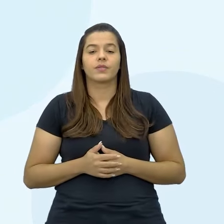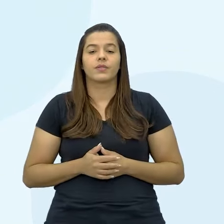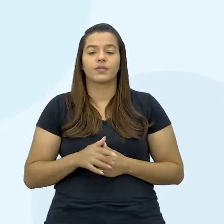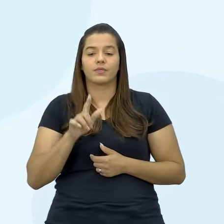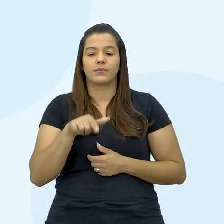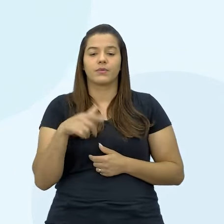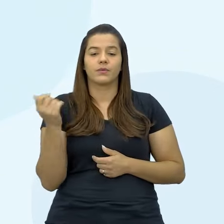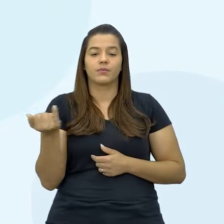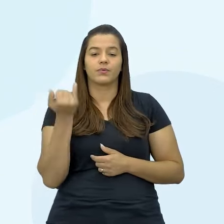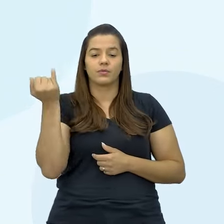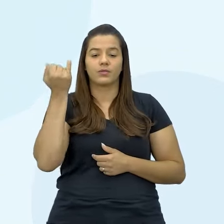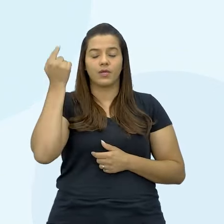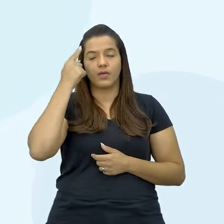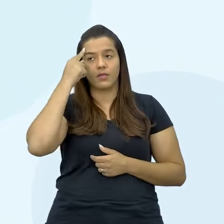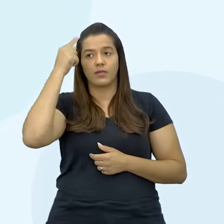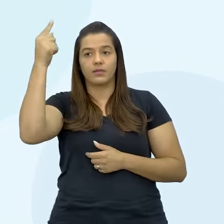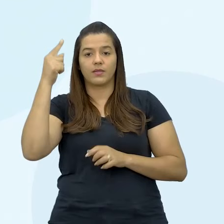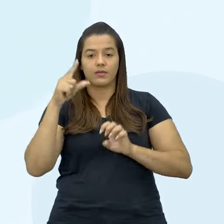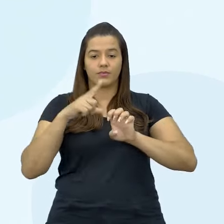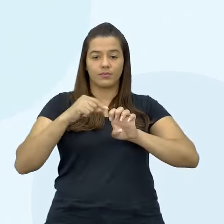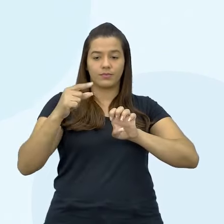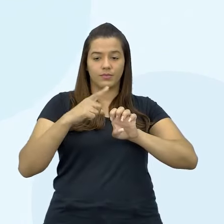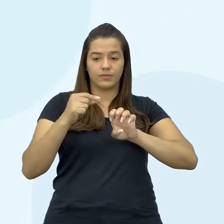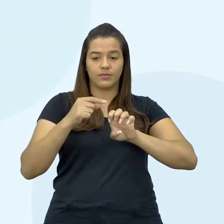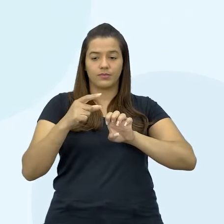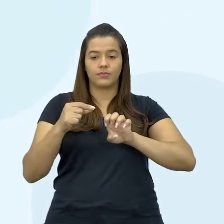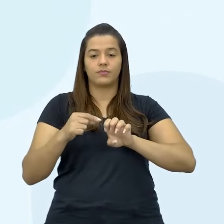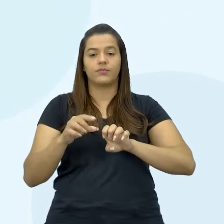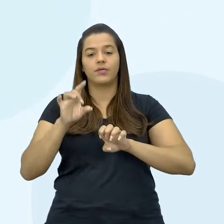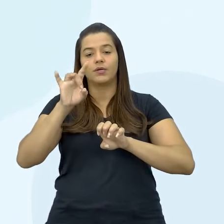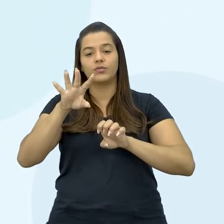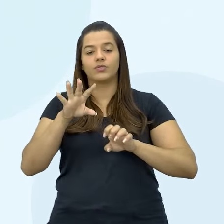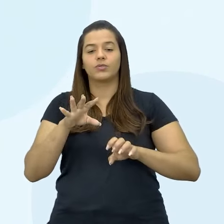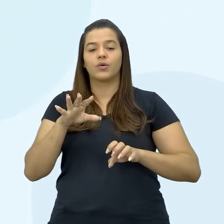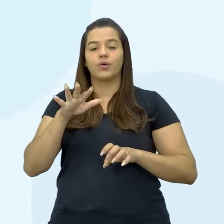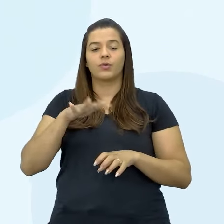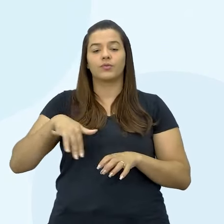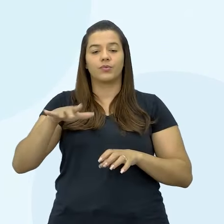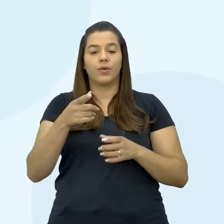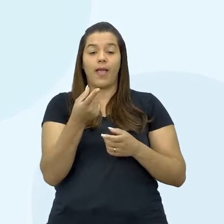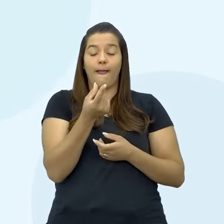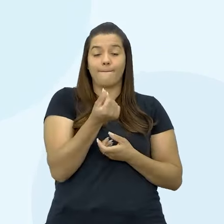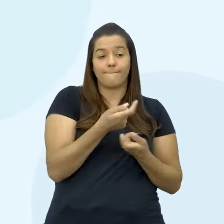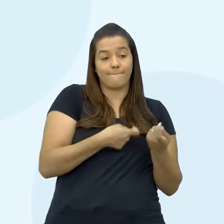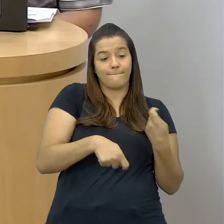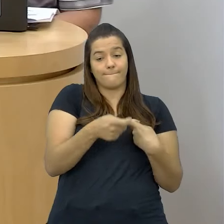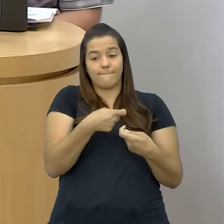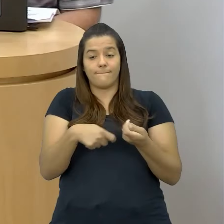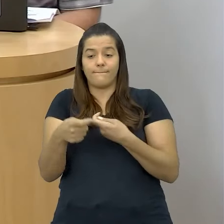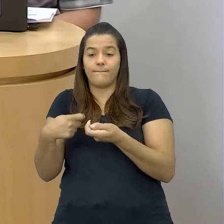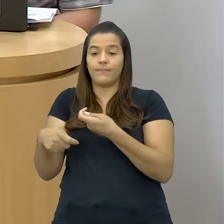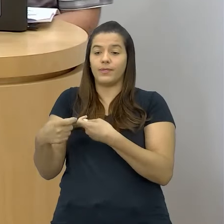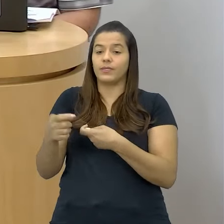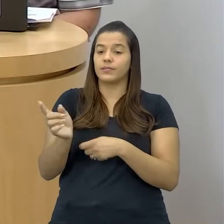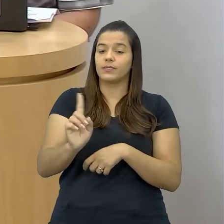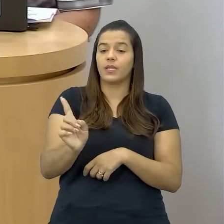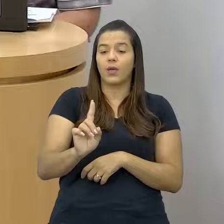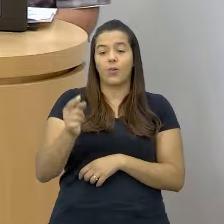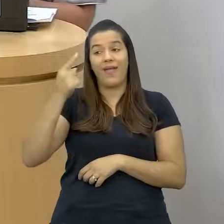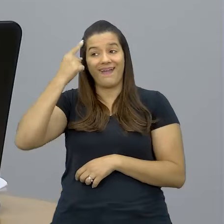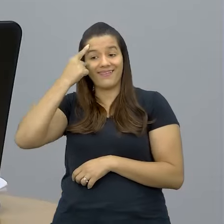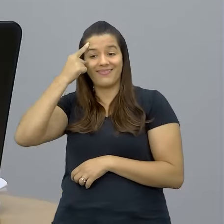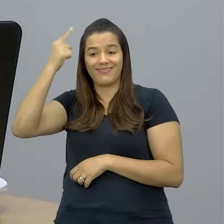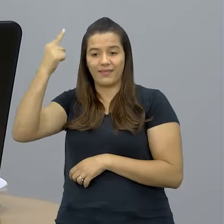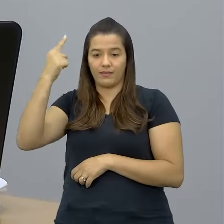falar da ideia de empreendedorismo, não na questão empresarial, pessoal. A ideia empreendedora, o